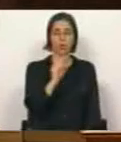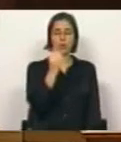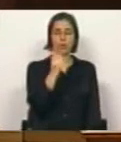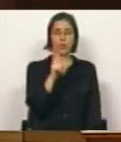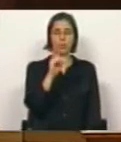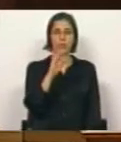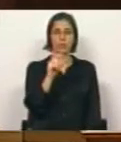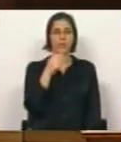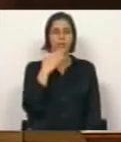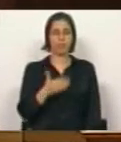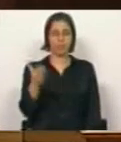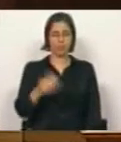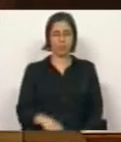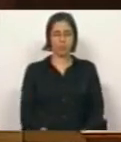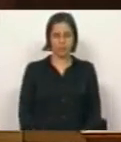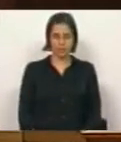Faz favor.